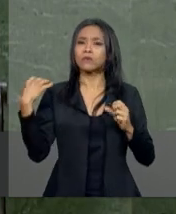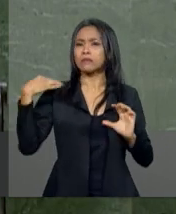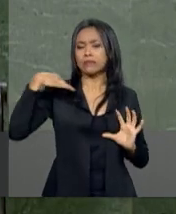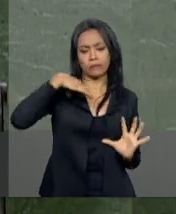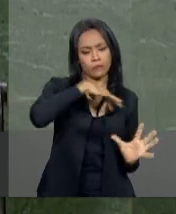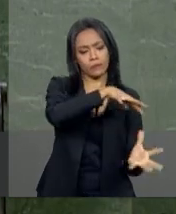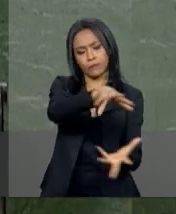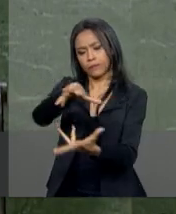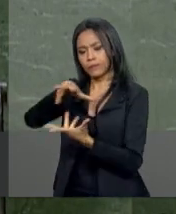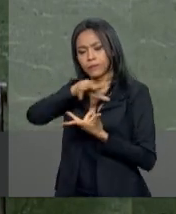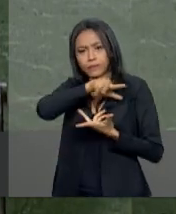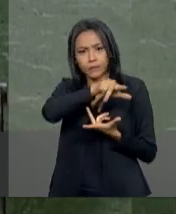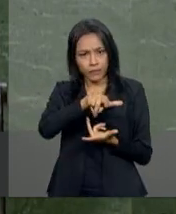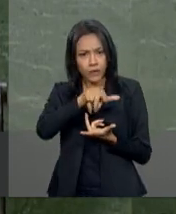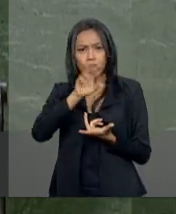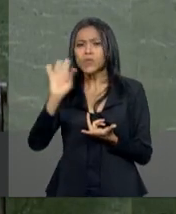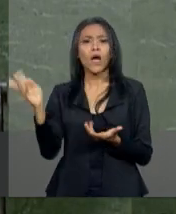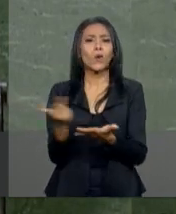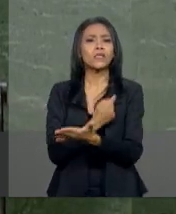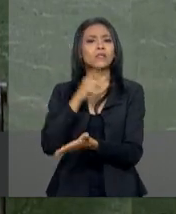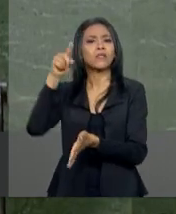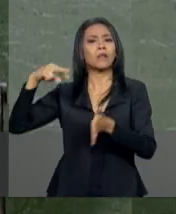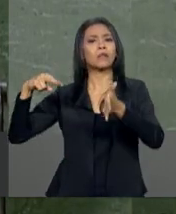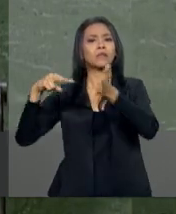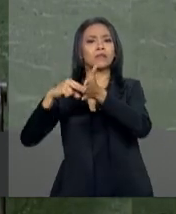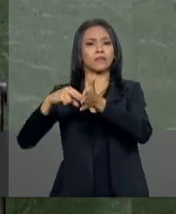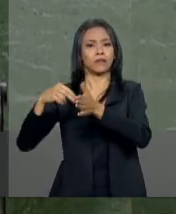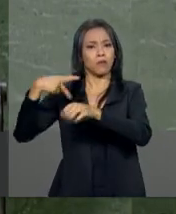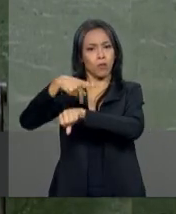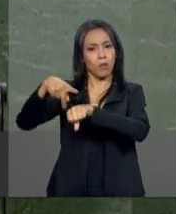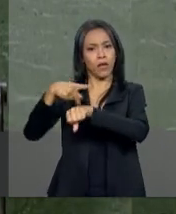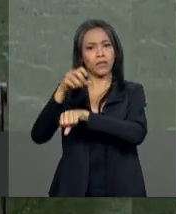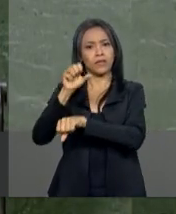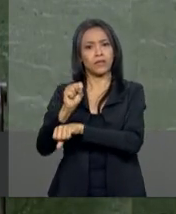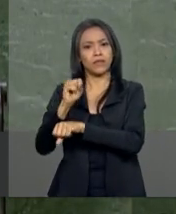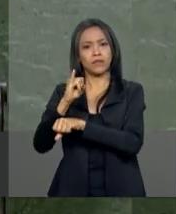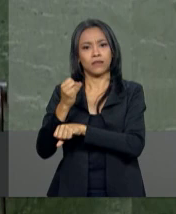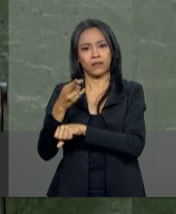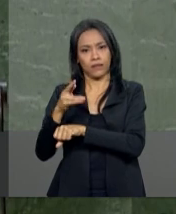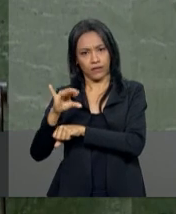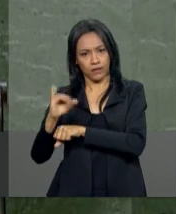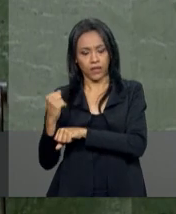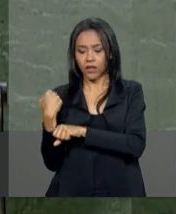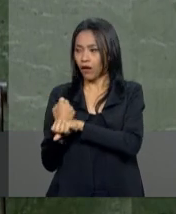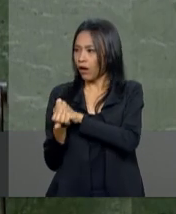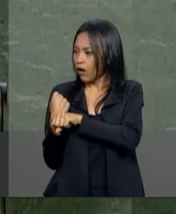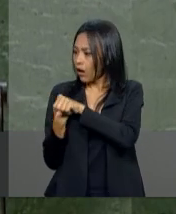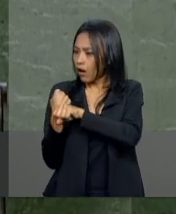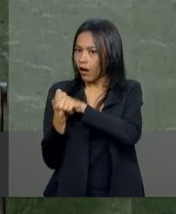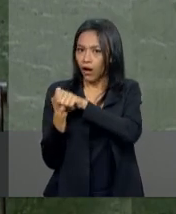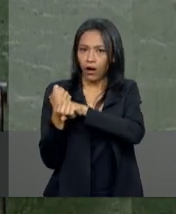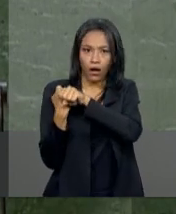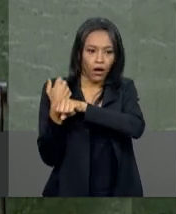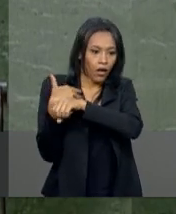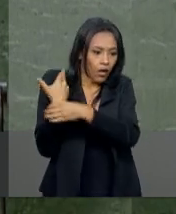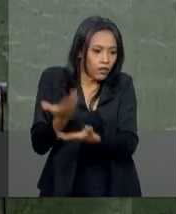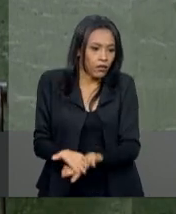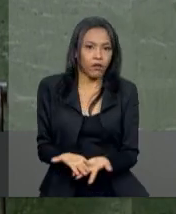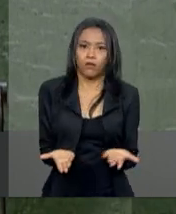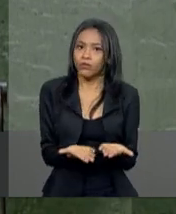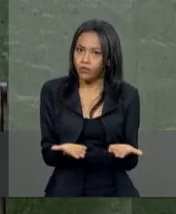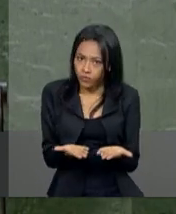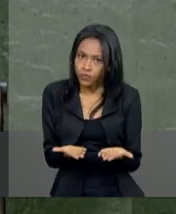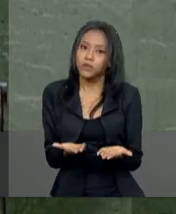ao conflito na síria que já se estende há tempo demais temos buscado